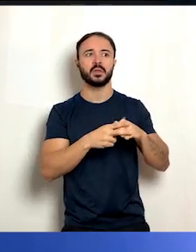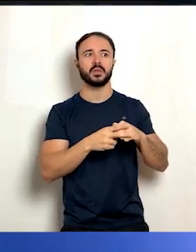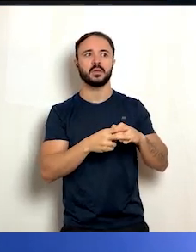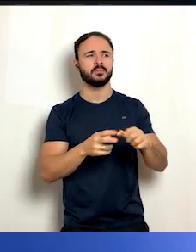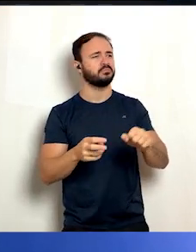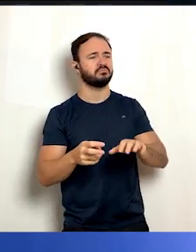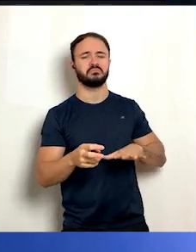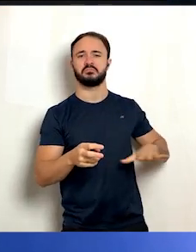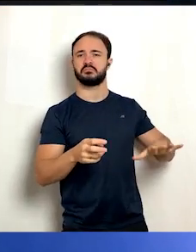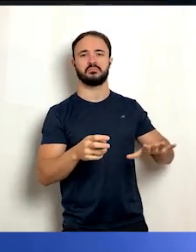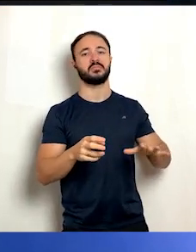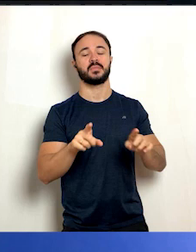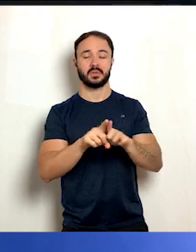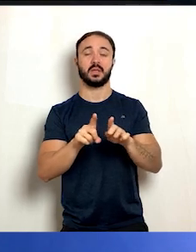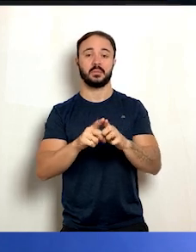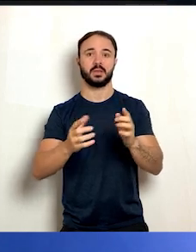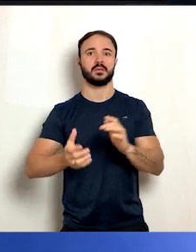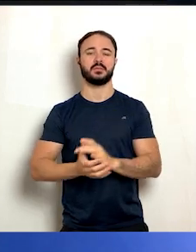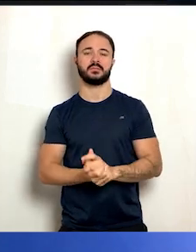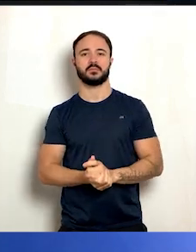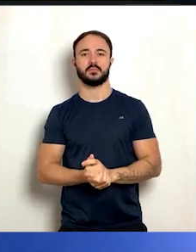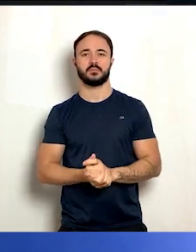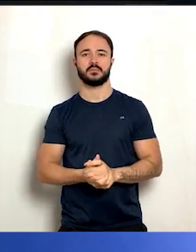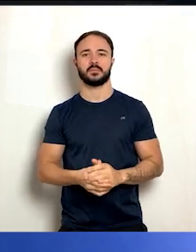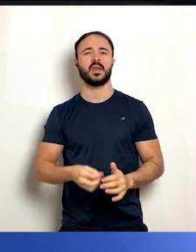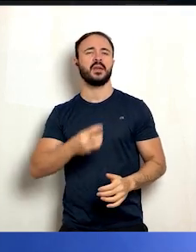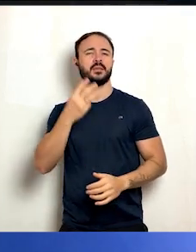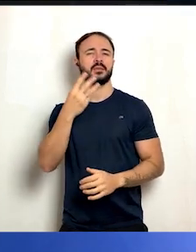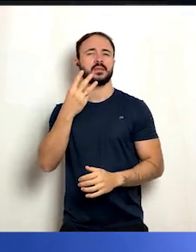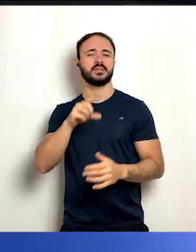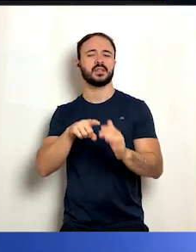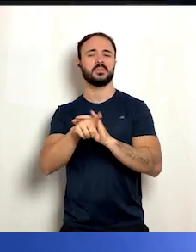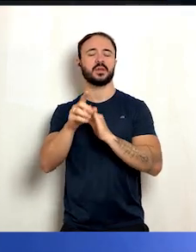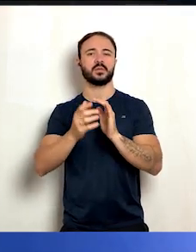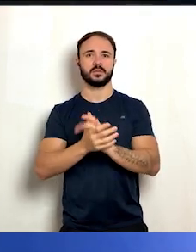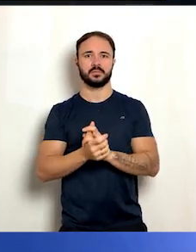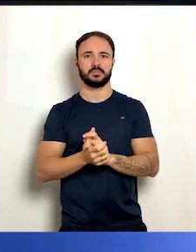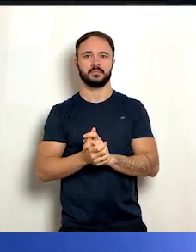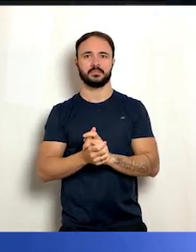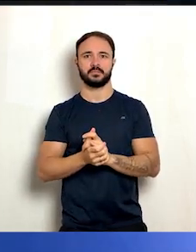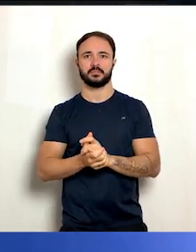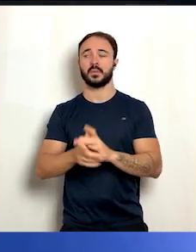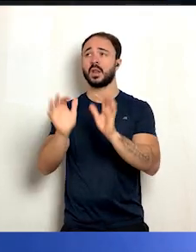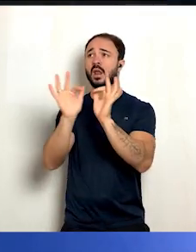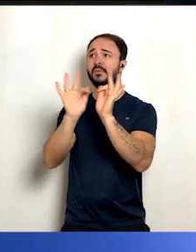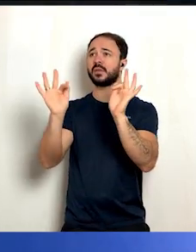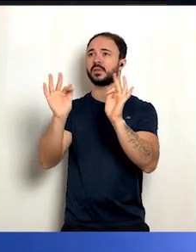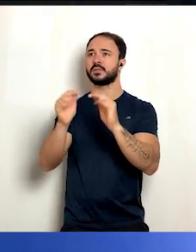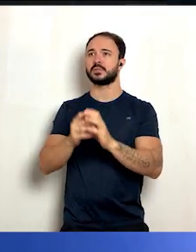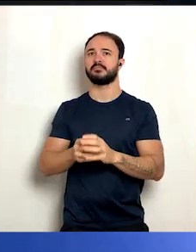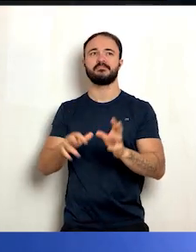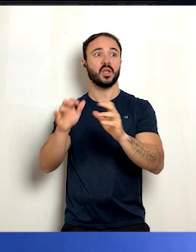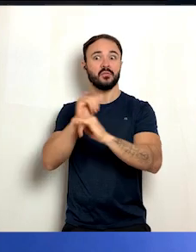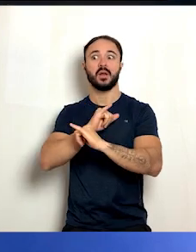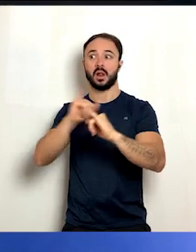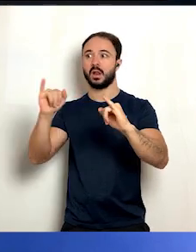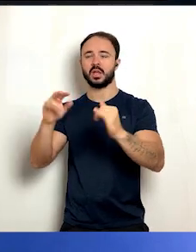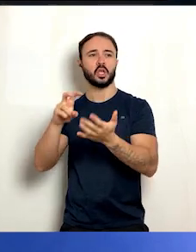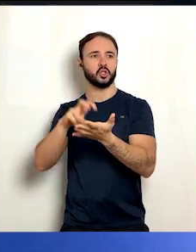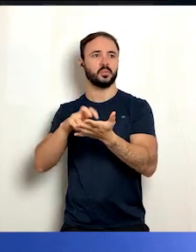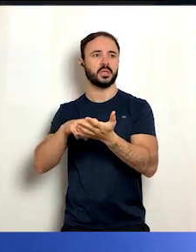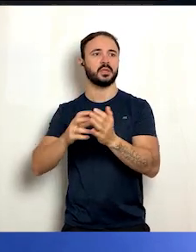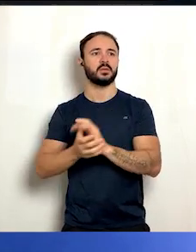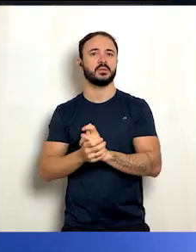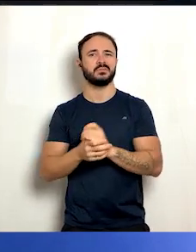tem transitividade. No nosso terceiro exercício, na oração, dei a notícia de manhã. Qual